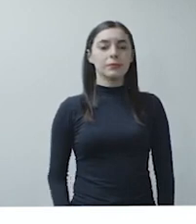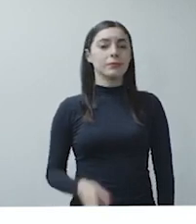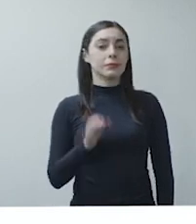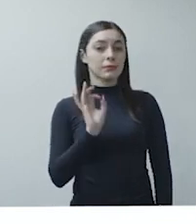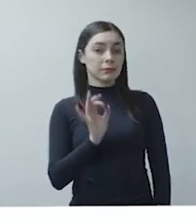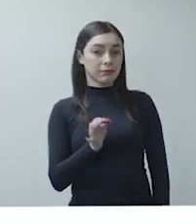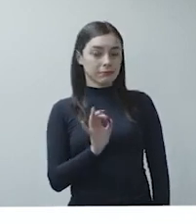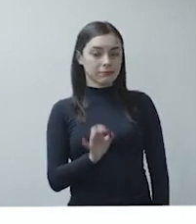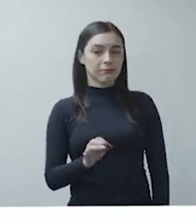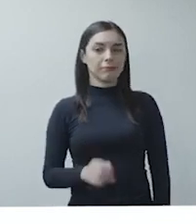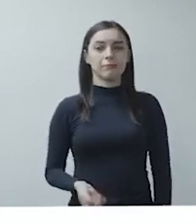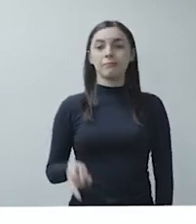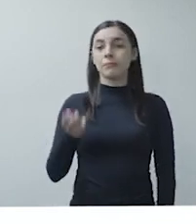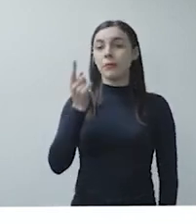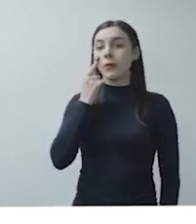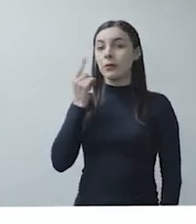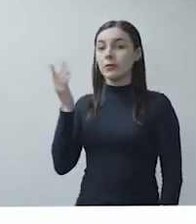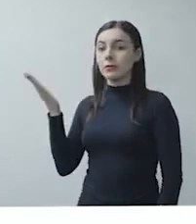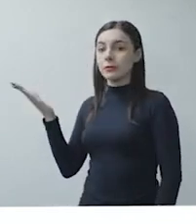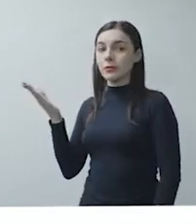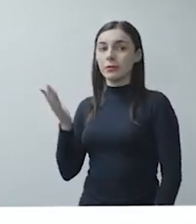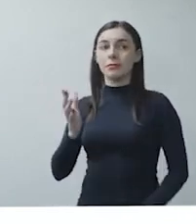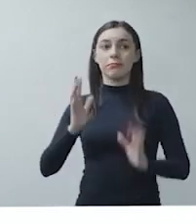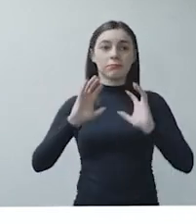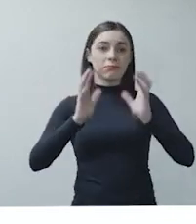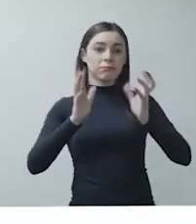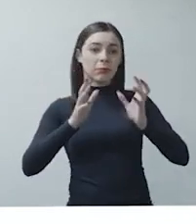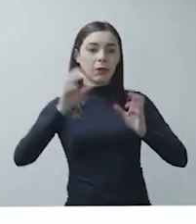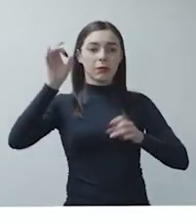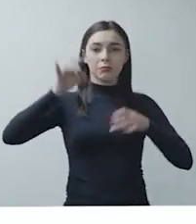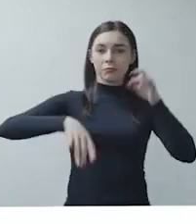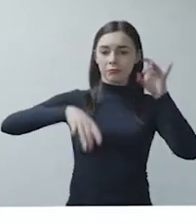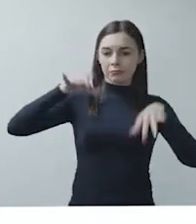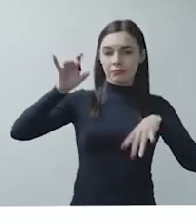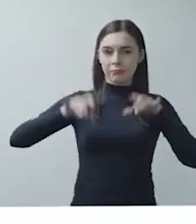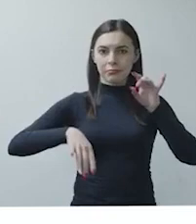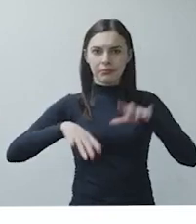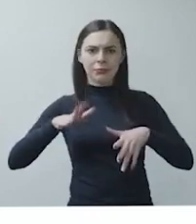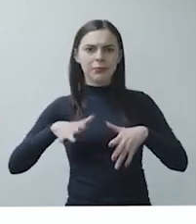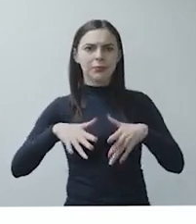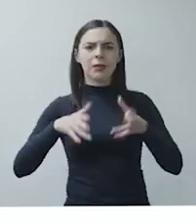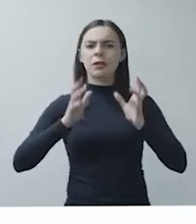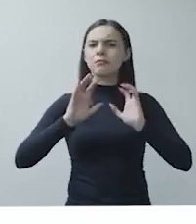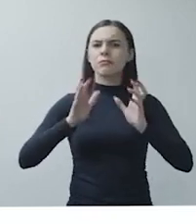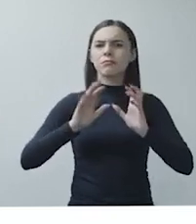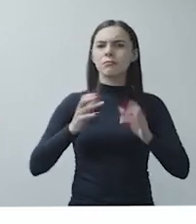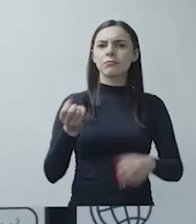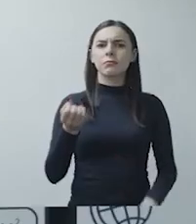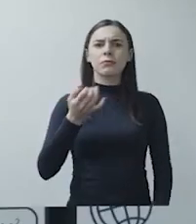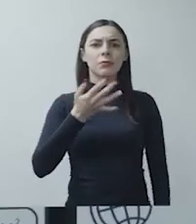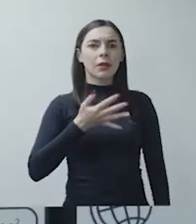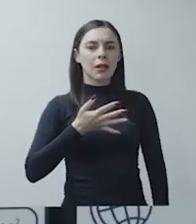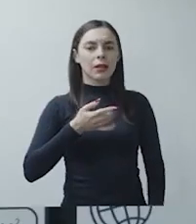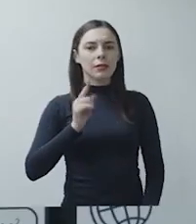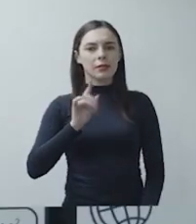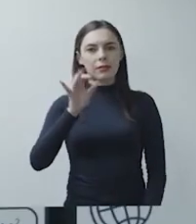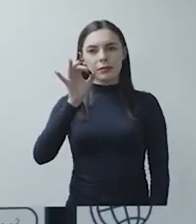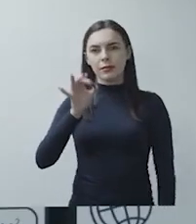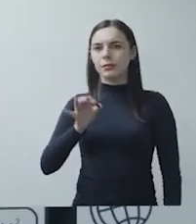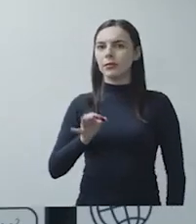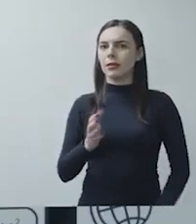Muito bem. Olhem lá caindo as bolas. Muito bem. Quantas bolinhas? Então, acertamos a bola que